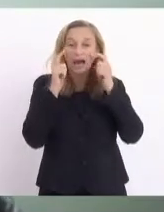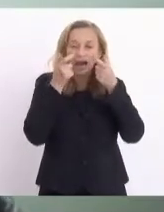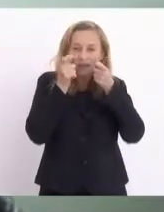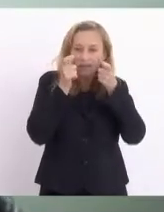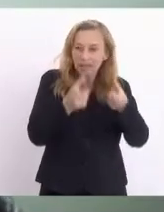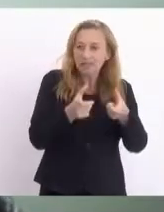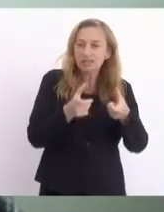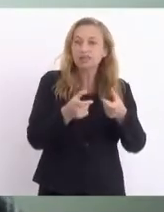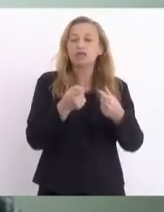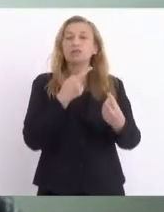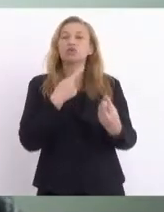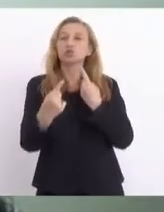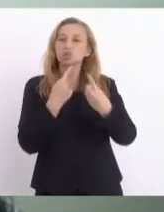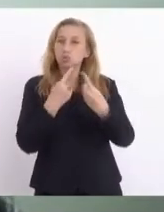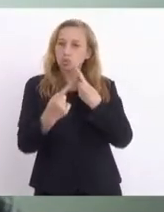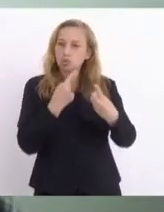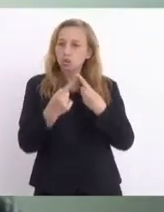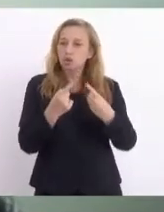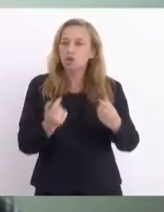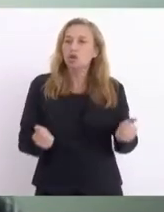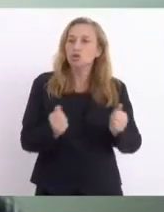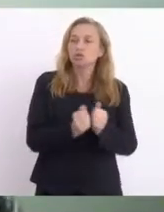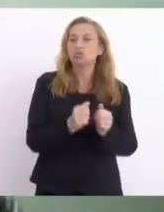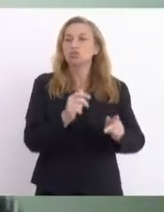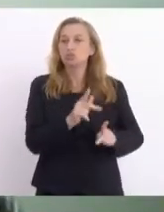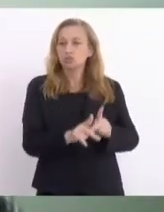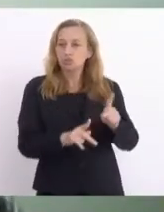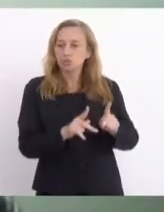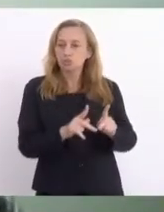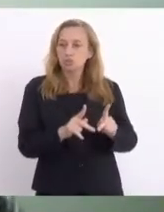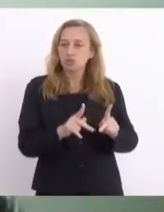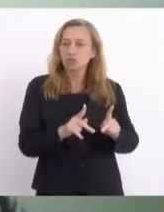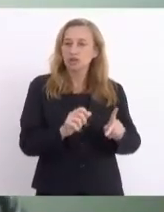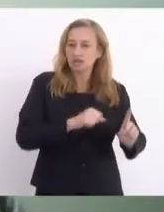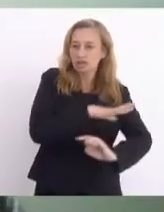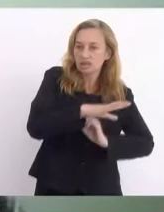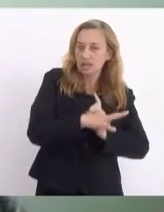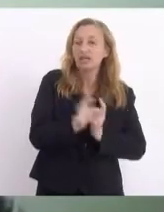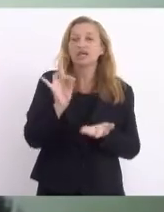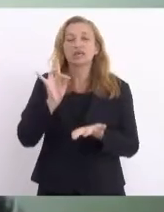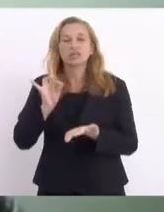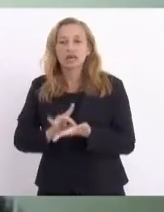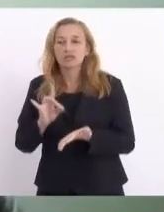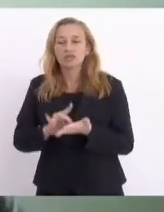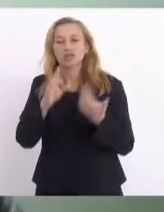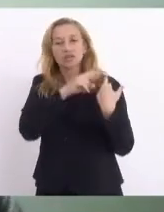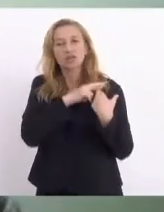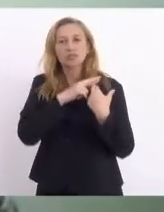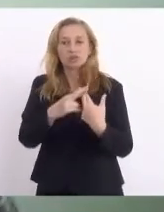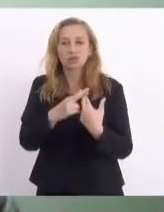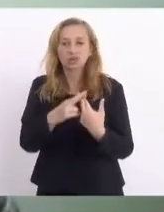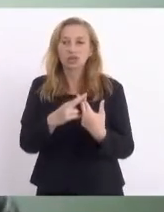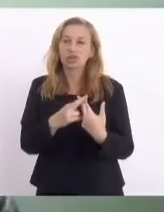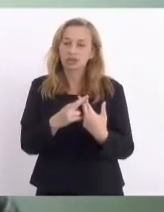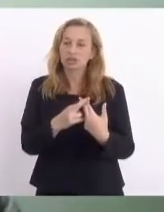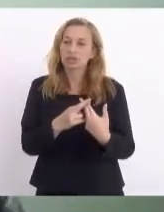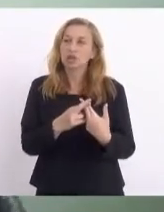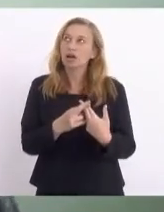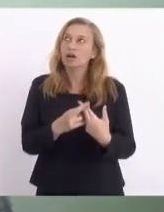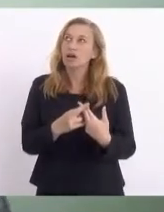ser debatido com a participação popular, que, na verdade, são os responsáveis, né? Nós devemos